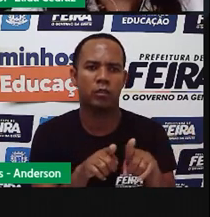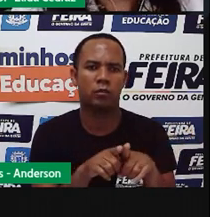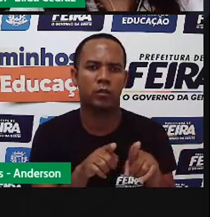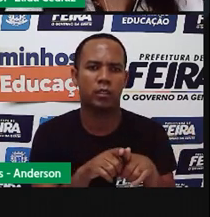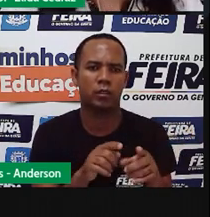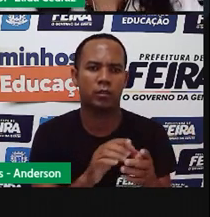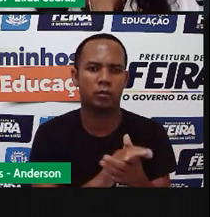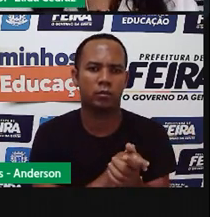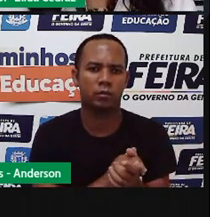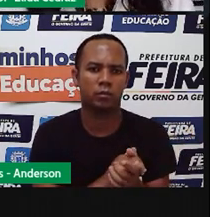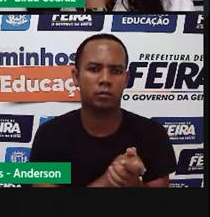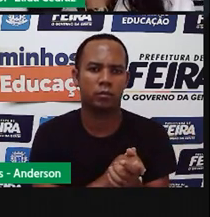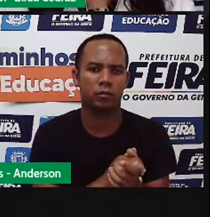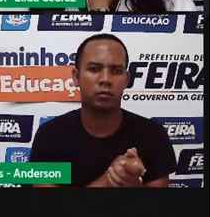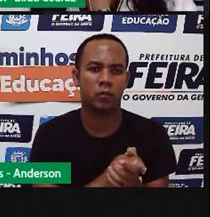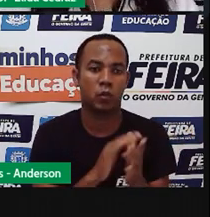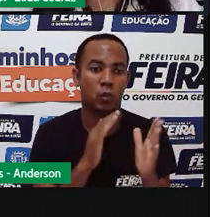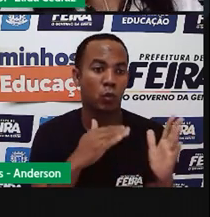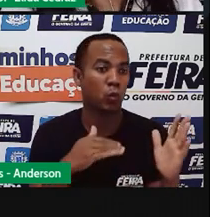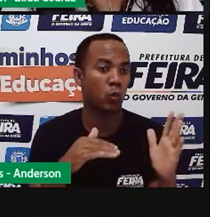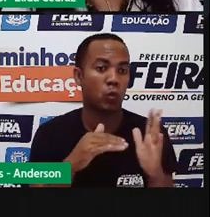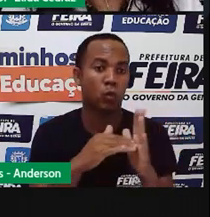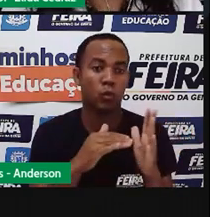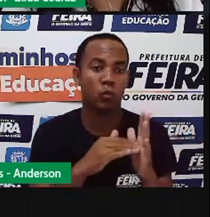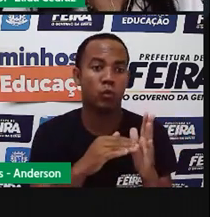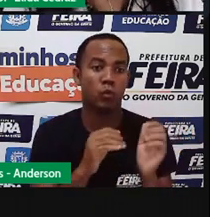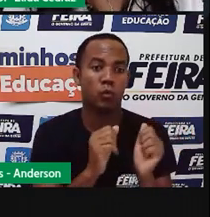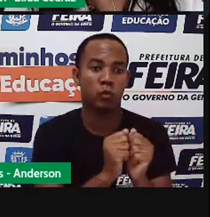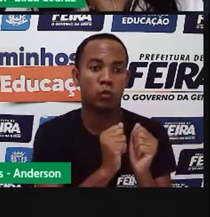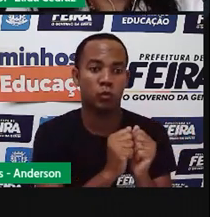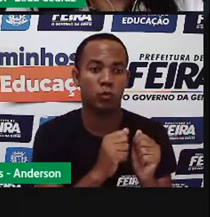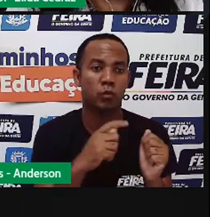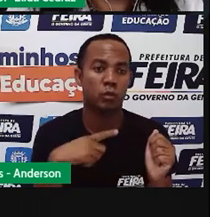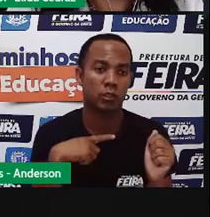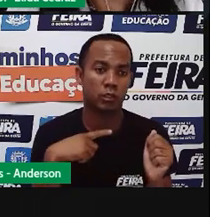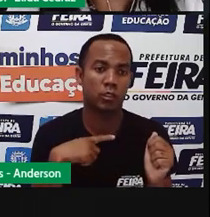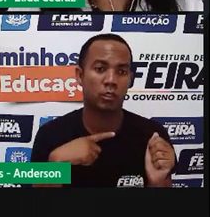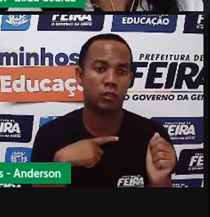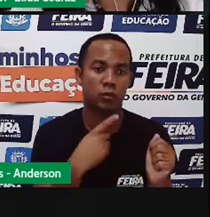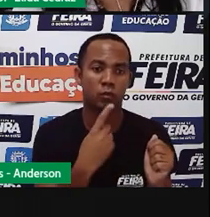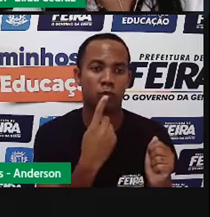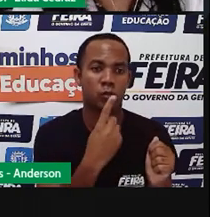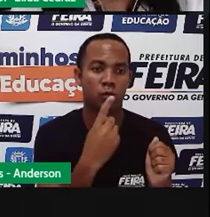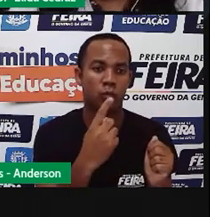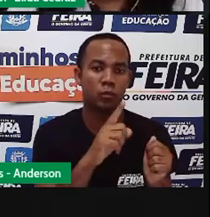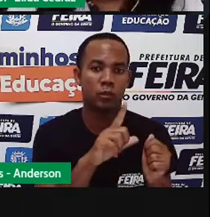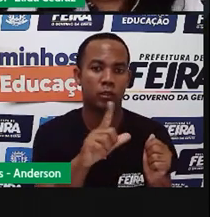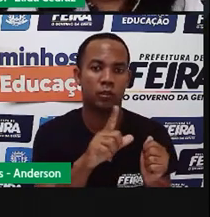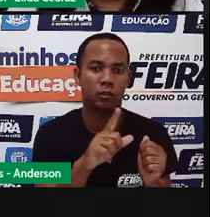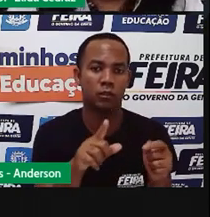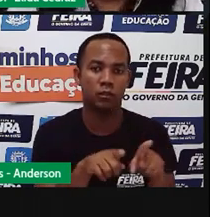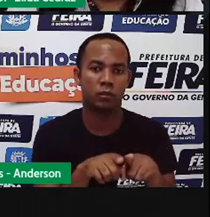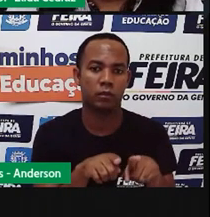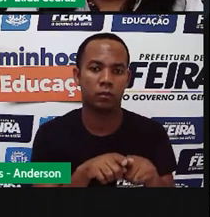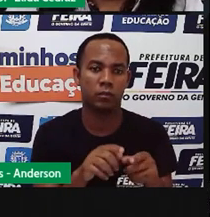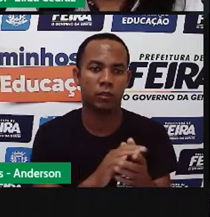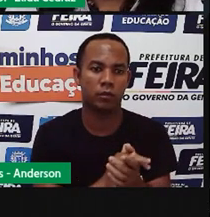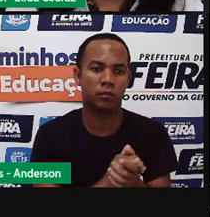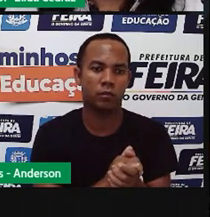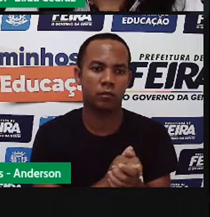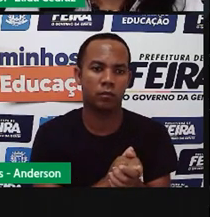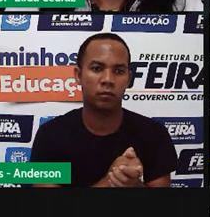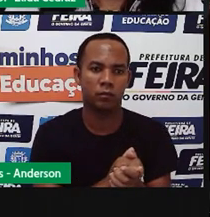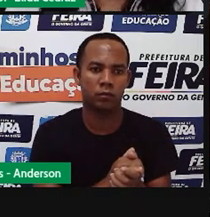a jarra. Eles todos juntos também têm 1 litro de líquido.